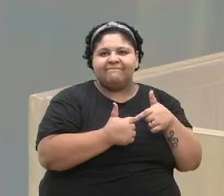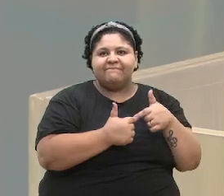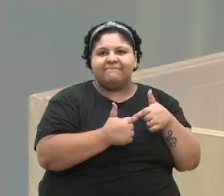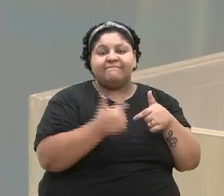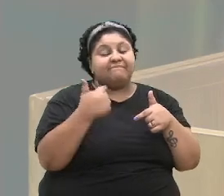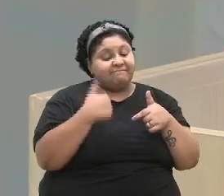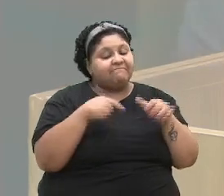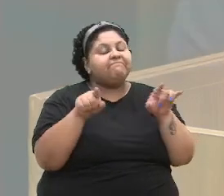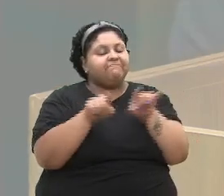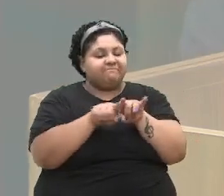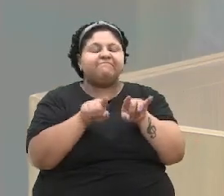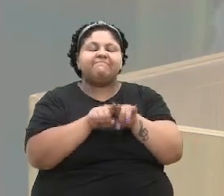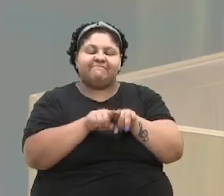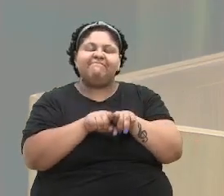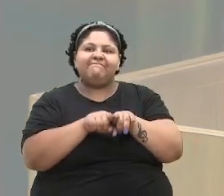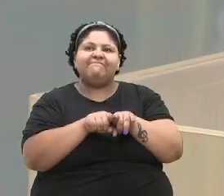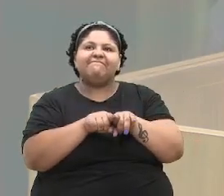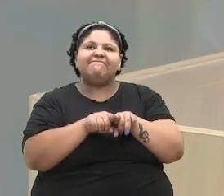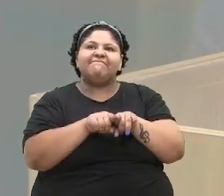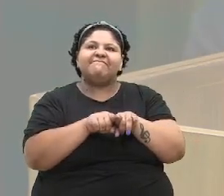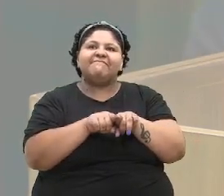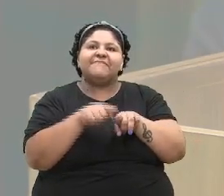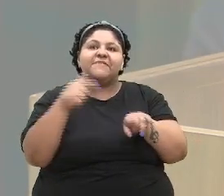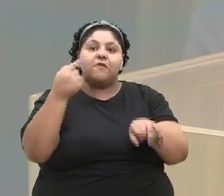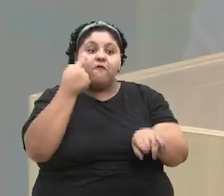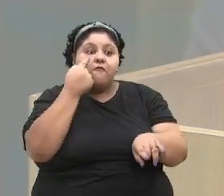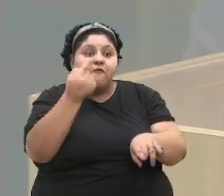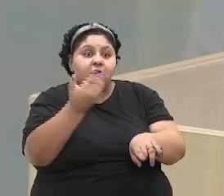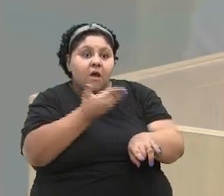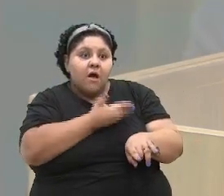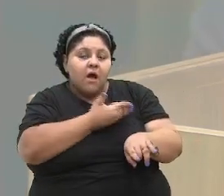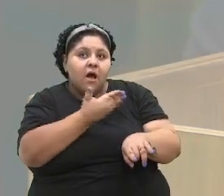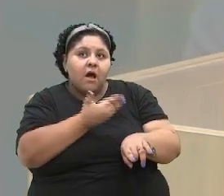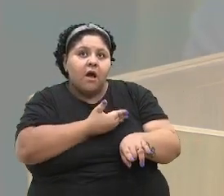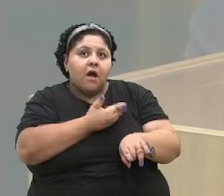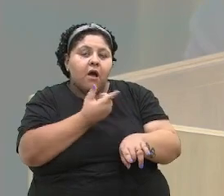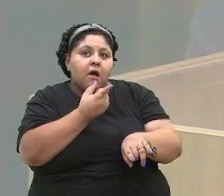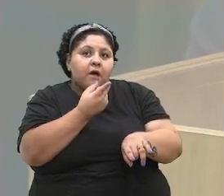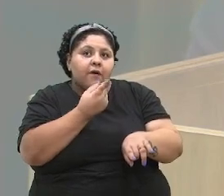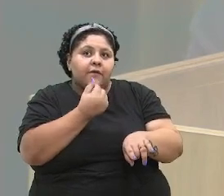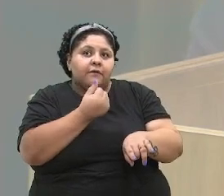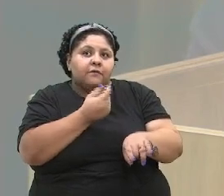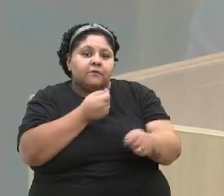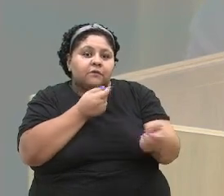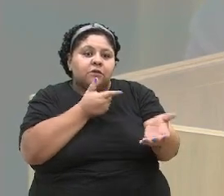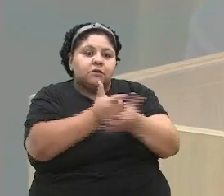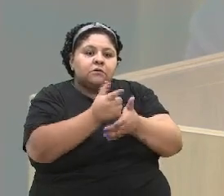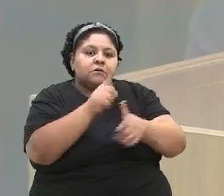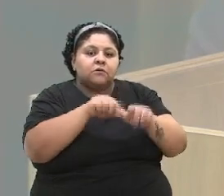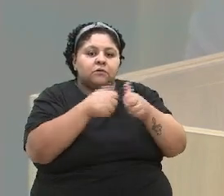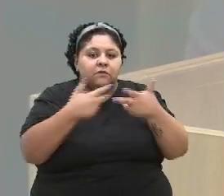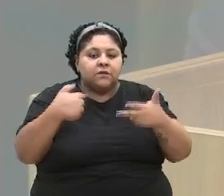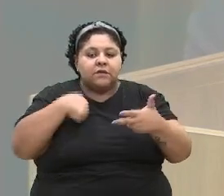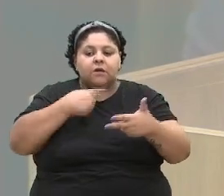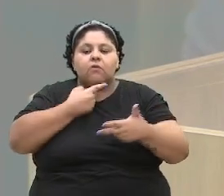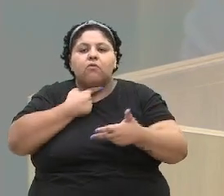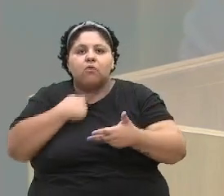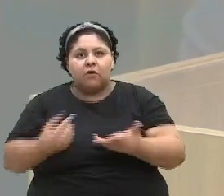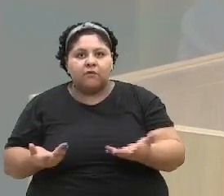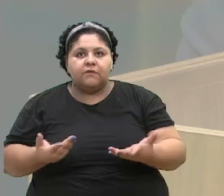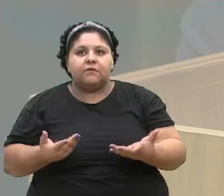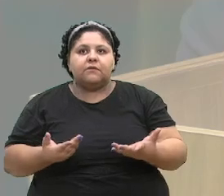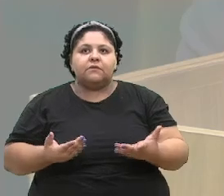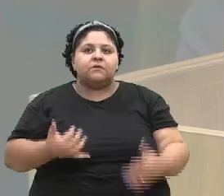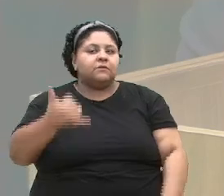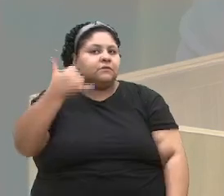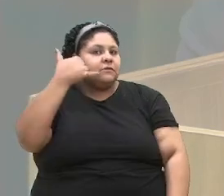e também ver meus amigos. Com o meu dinheiro consigo comprar as coisas que eu gosto: